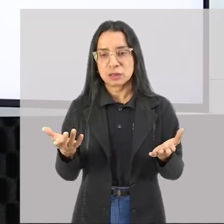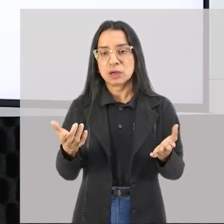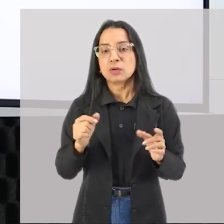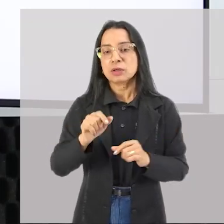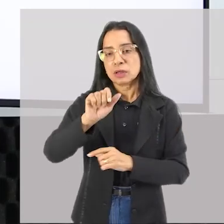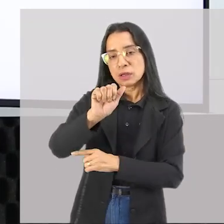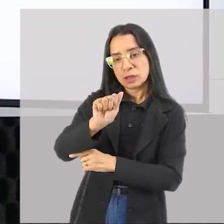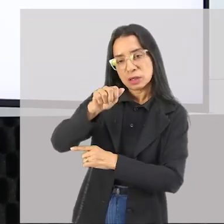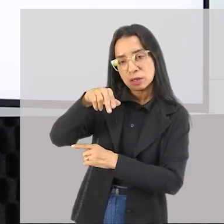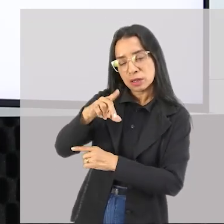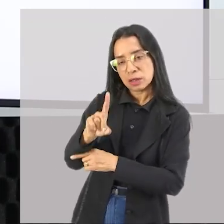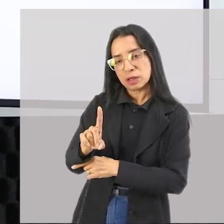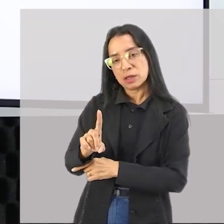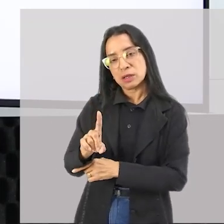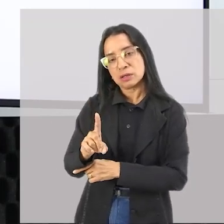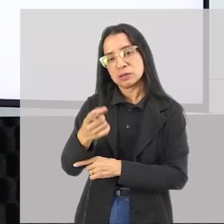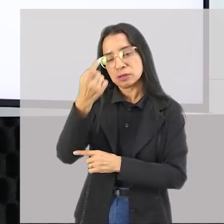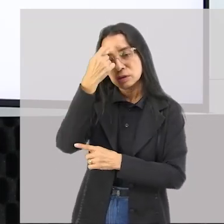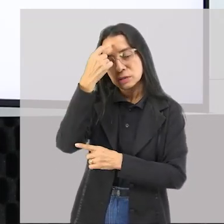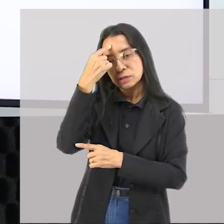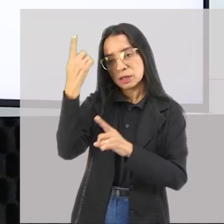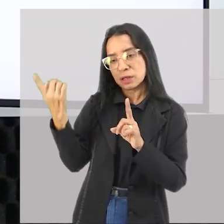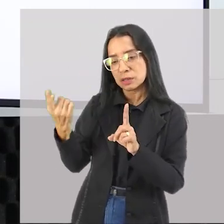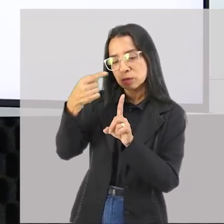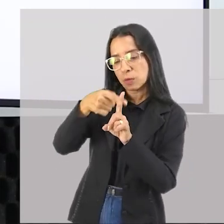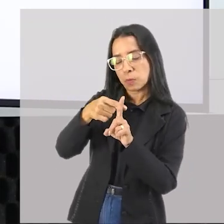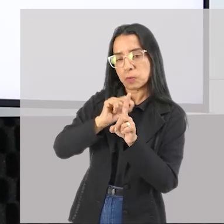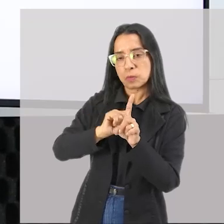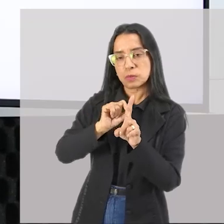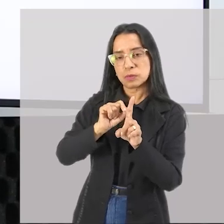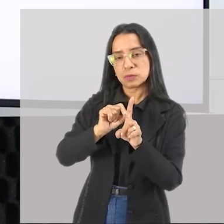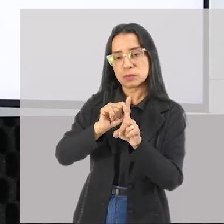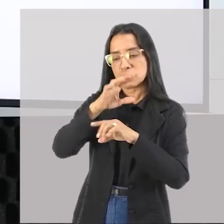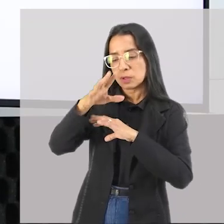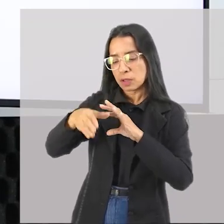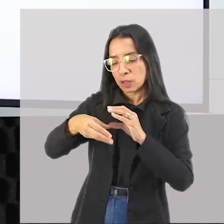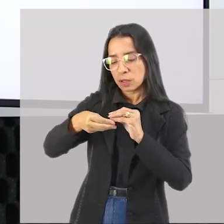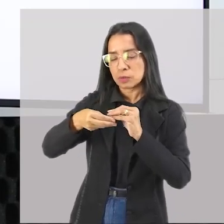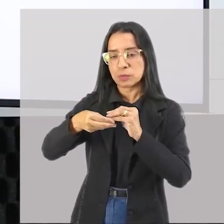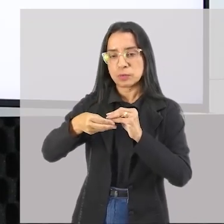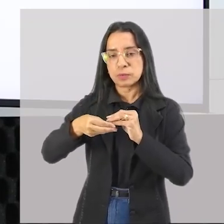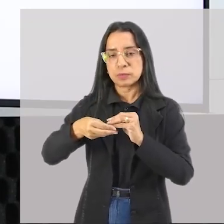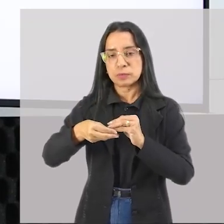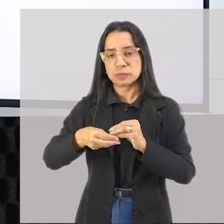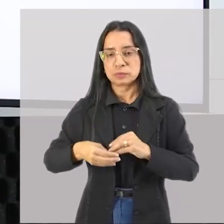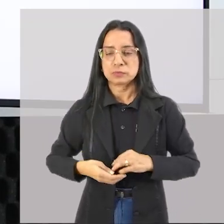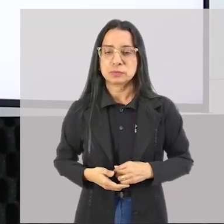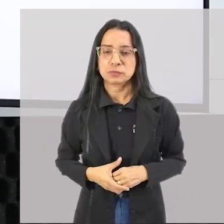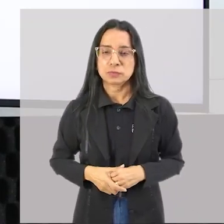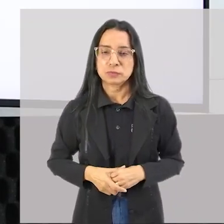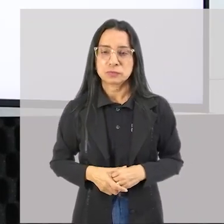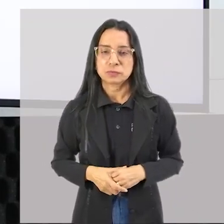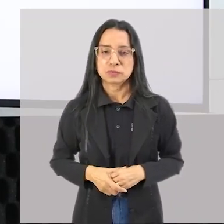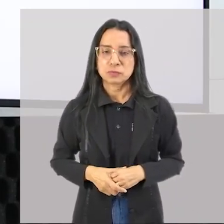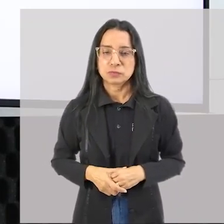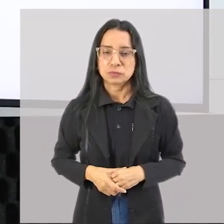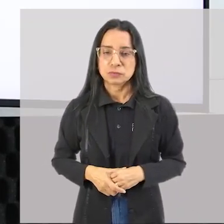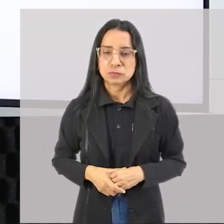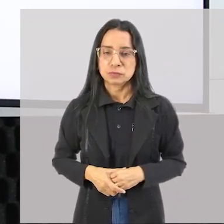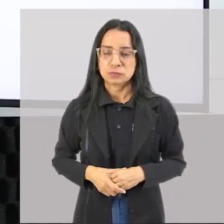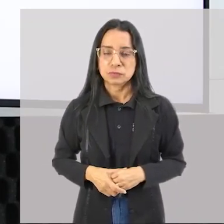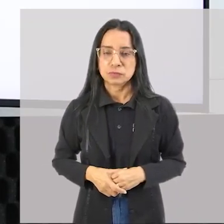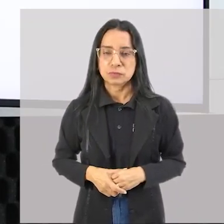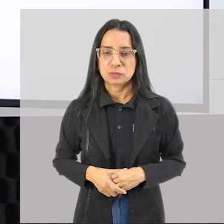ideia de que aquelas duas ações se complementam. Se eu digo I speak Portuguese,